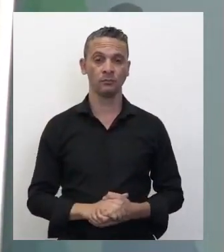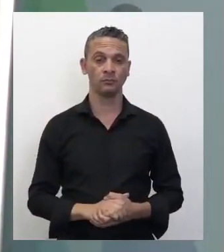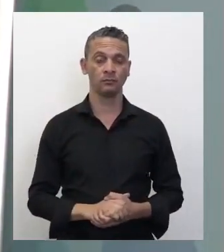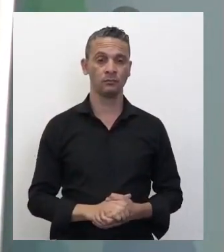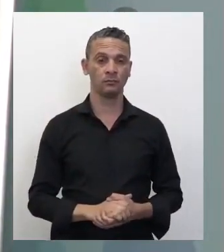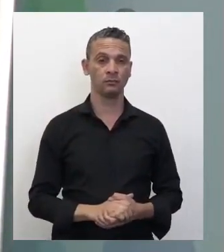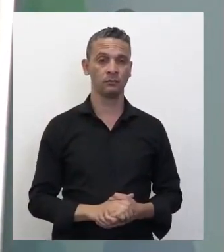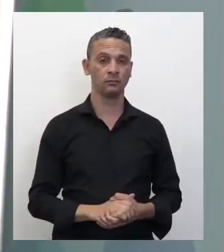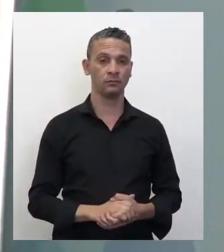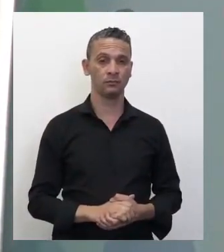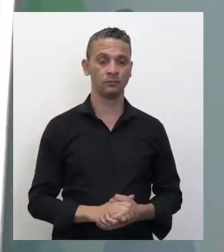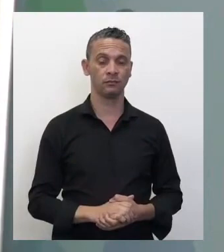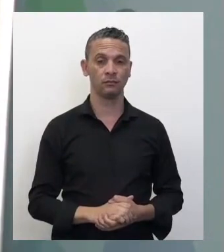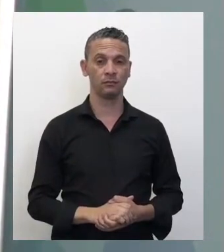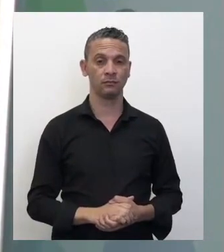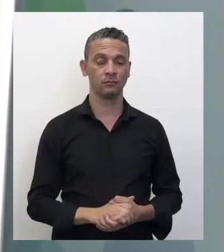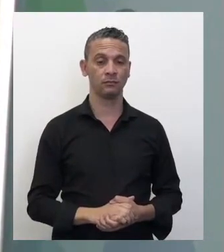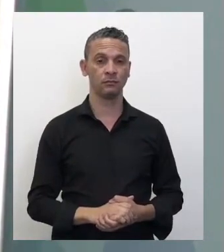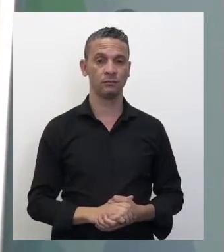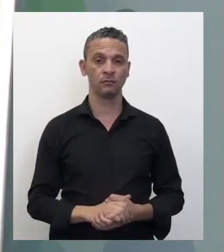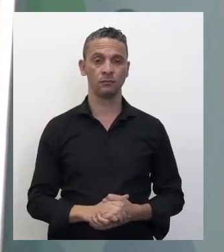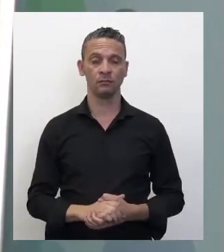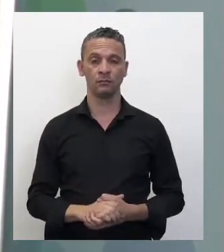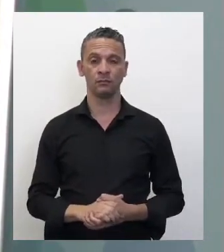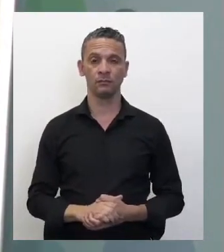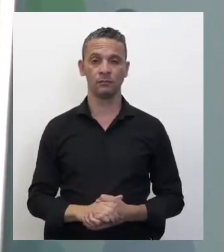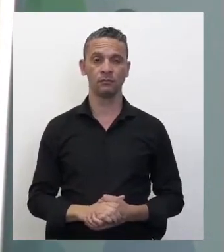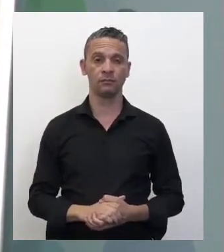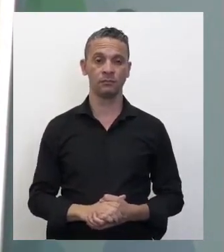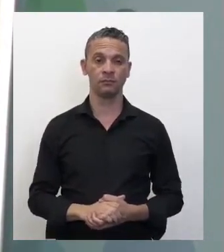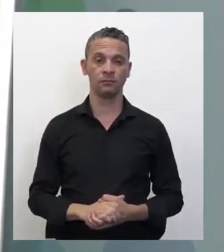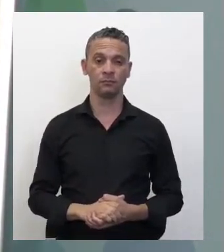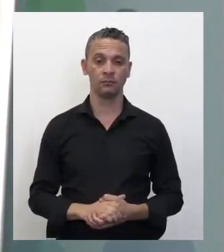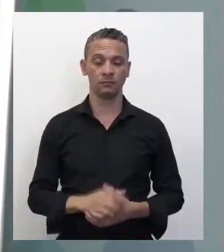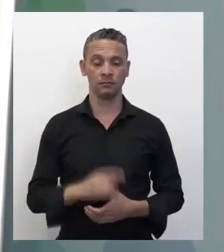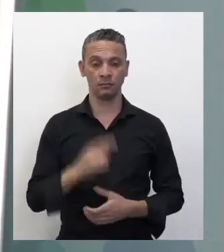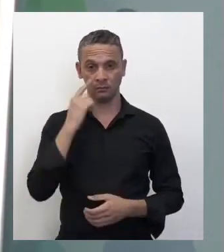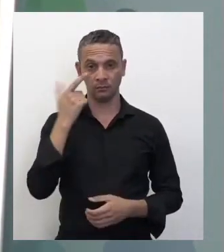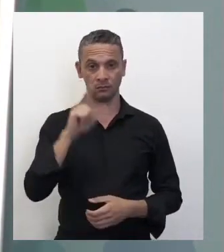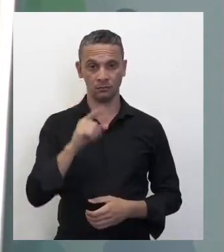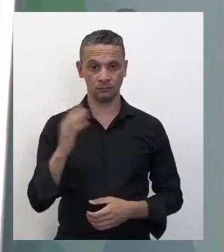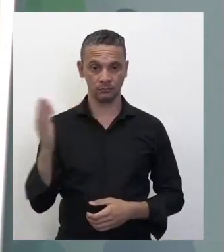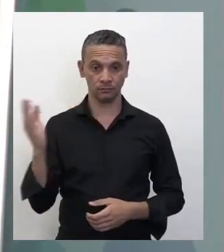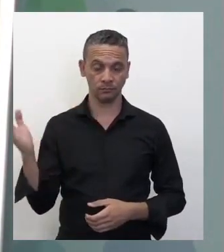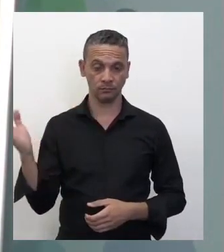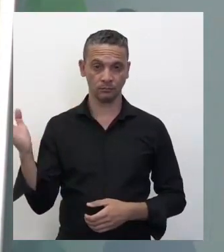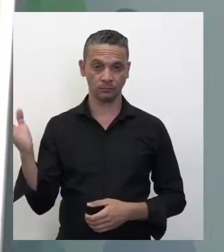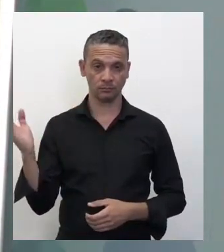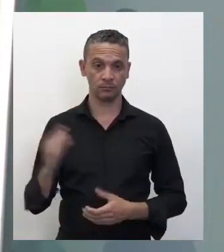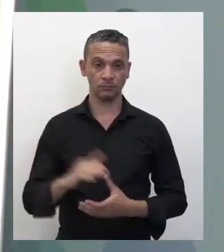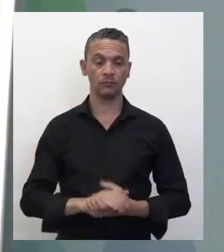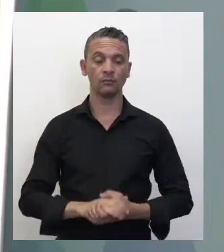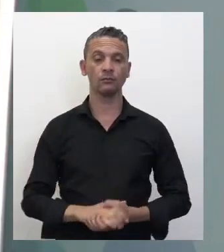que termina em Y, e a gente troca por IES. Aqui também, né, Ed, a gente tem o uso do